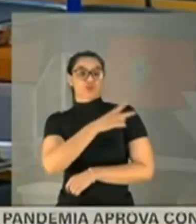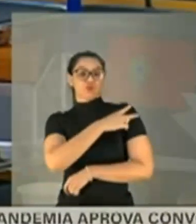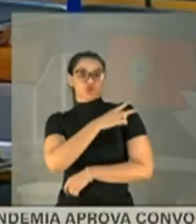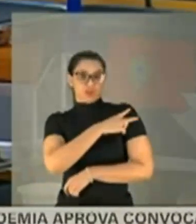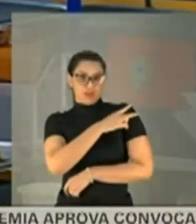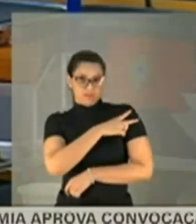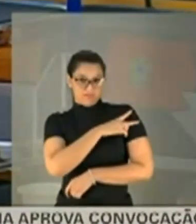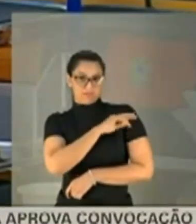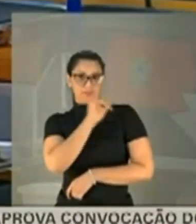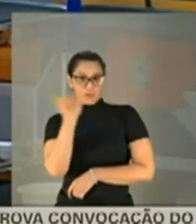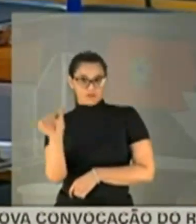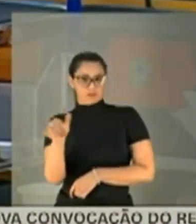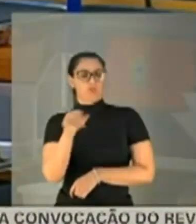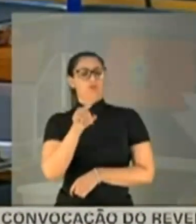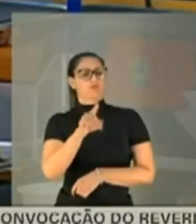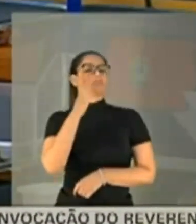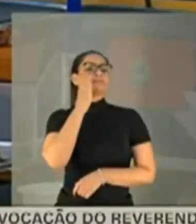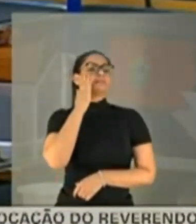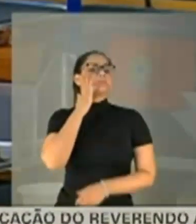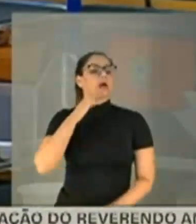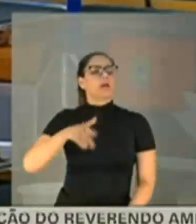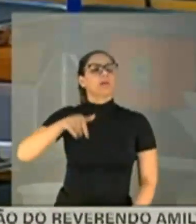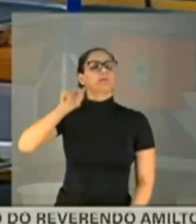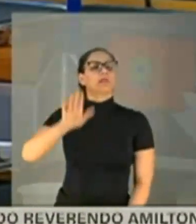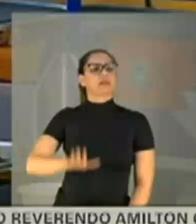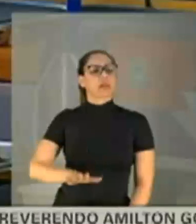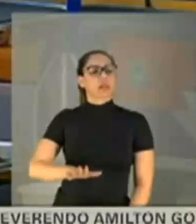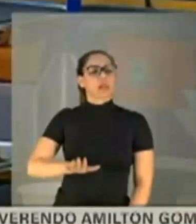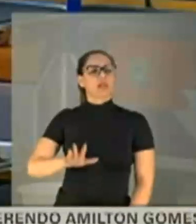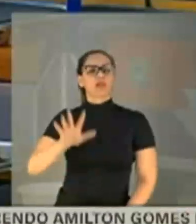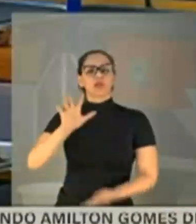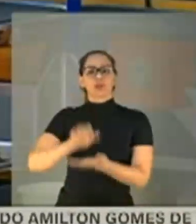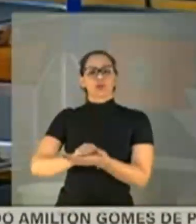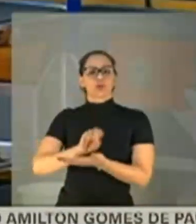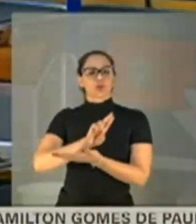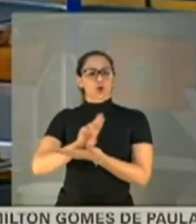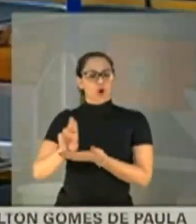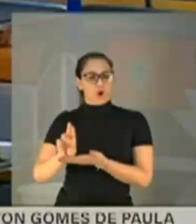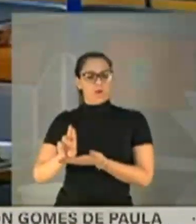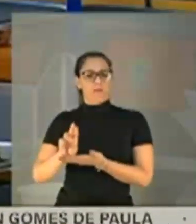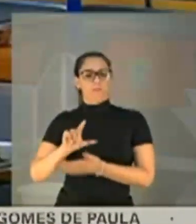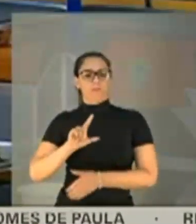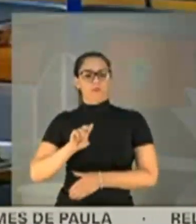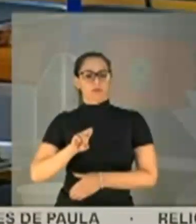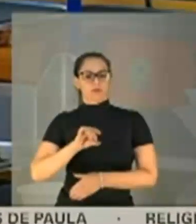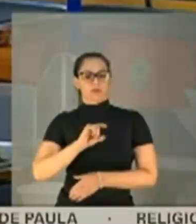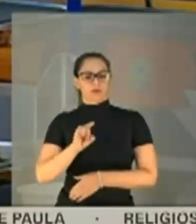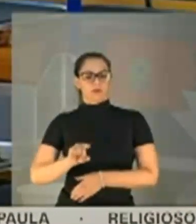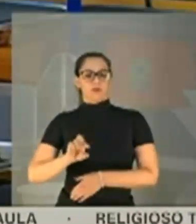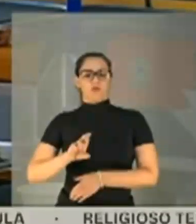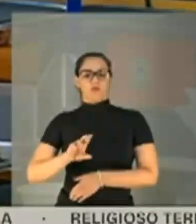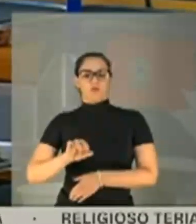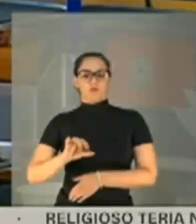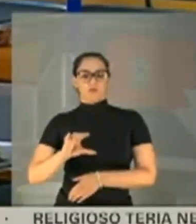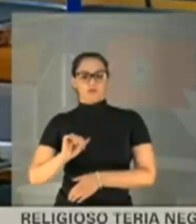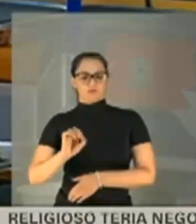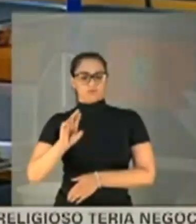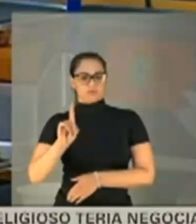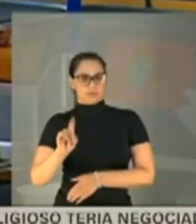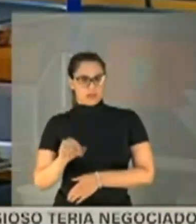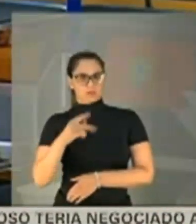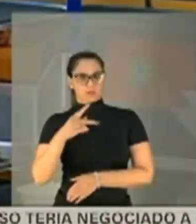importação. O senhor sabe quem nomeou o senhor Luiz Ricardo para esta função? Qual a